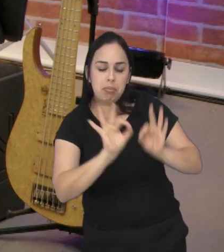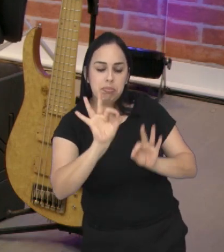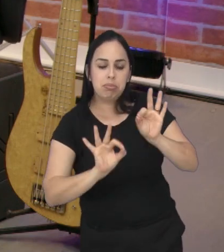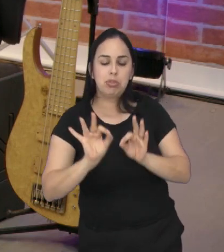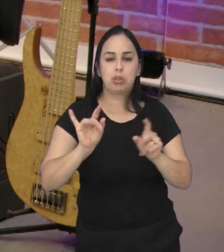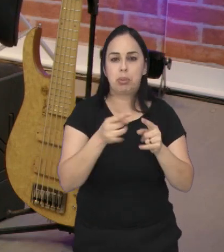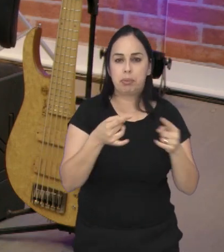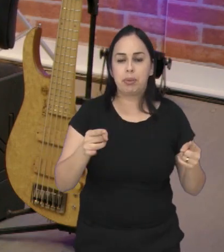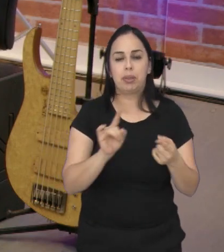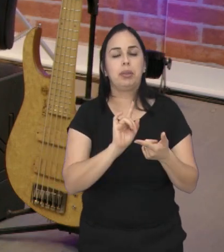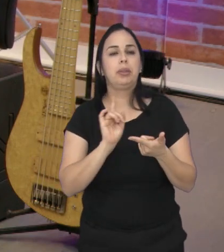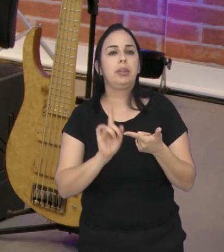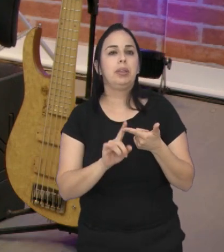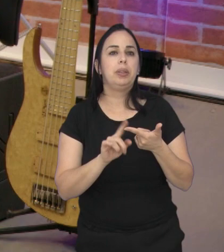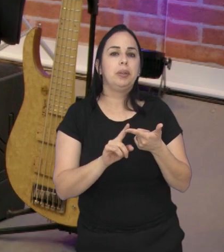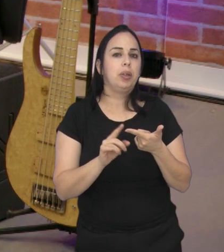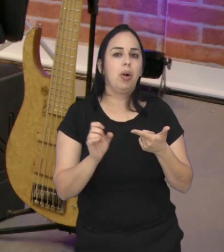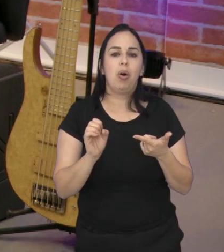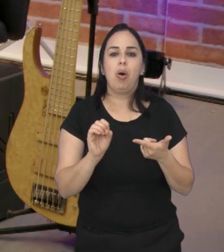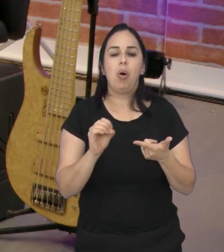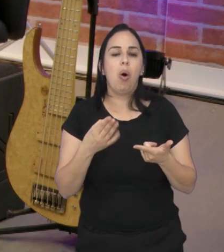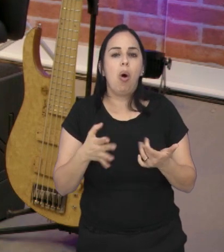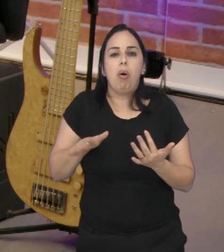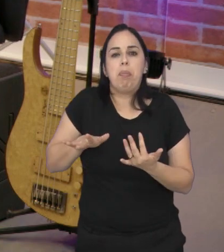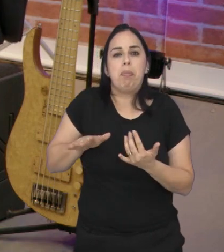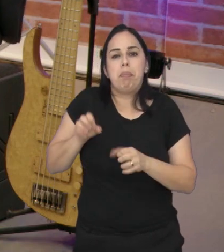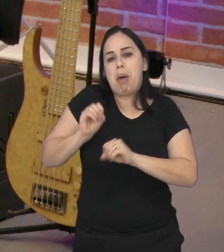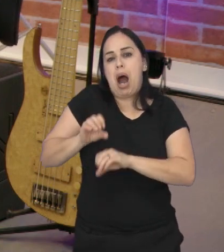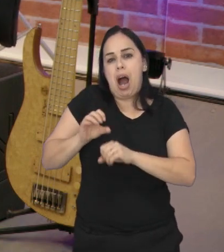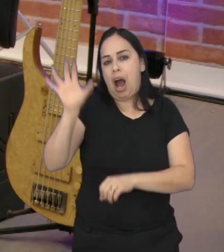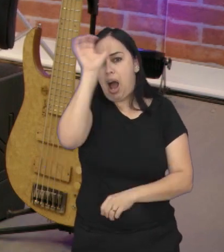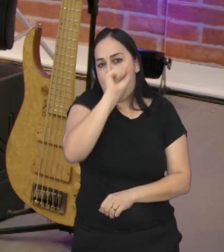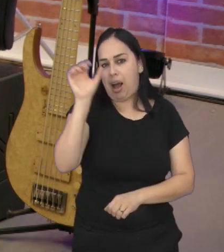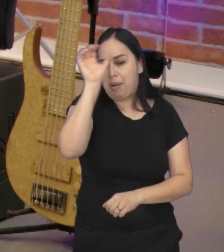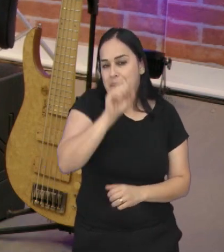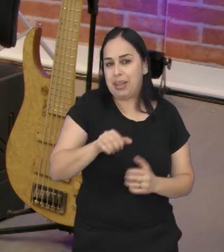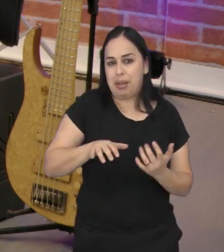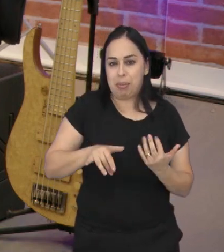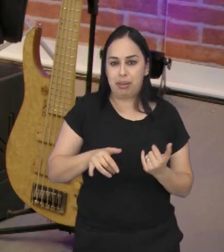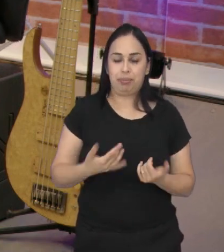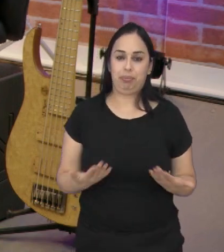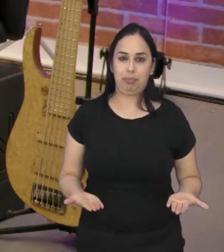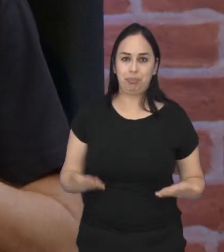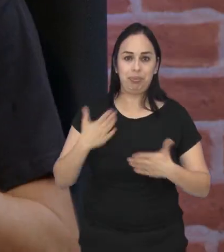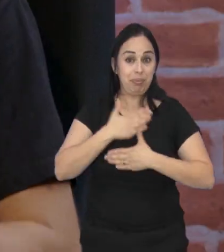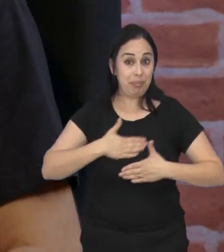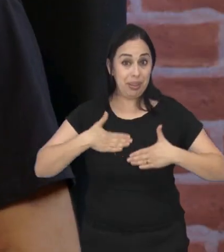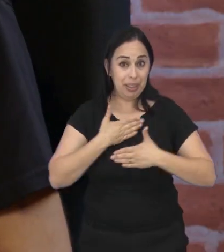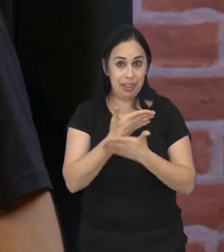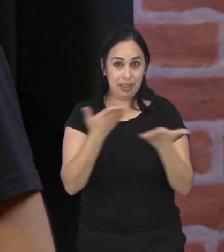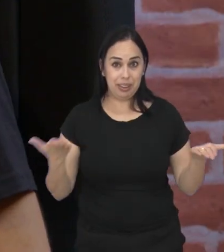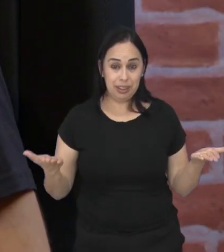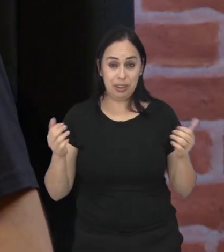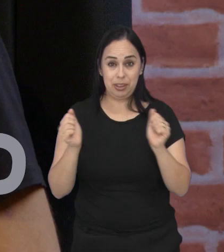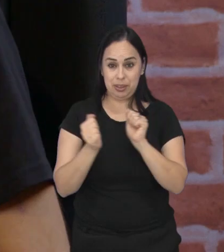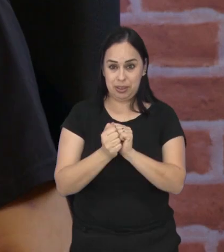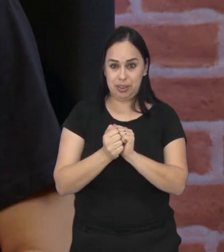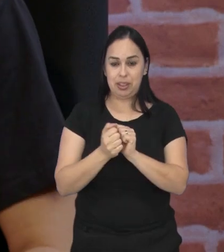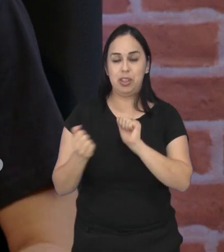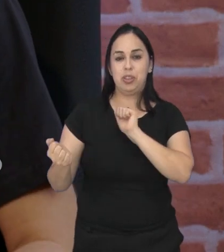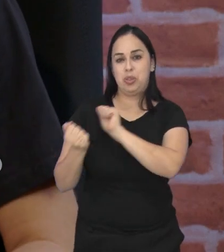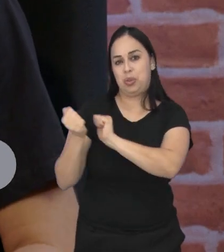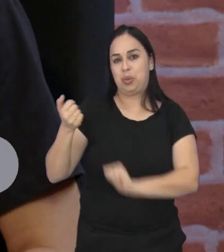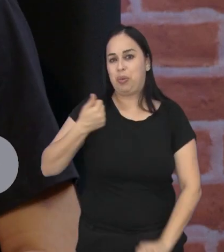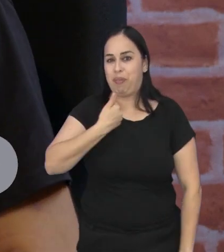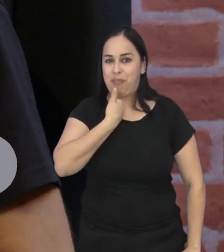um som, Pô, ou, uma honra. enfim, tirar uma aula de baixo. Passa aí pra galera. Gente, prazer estar aqui com vocês, né?